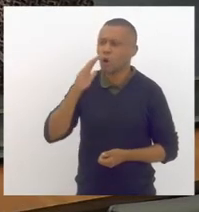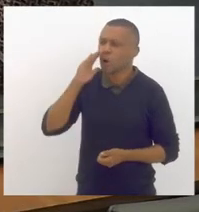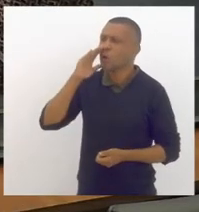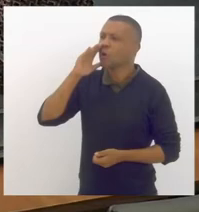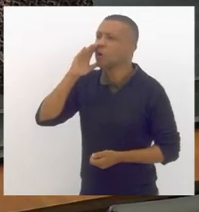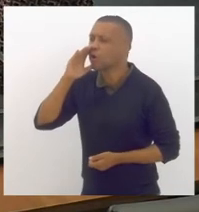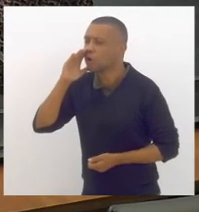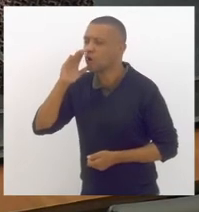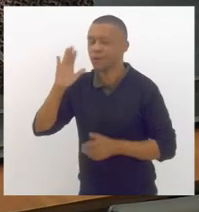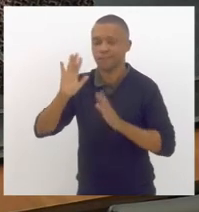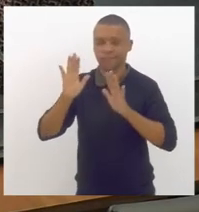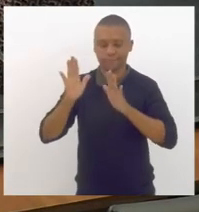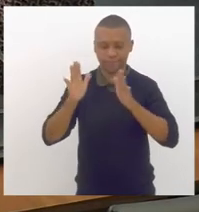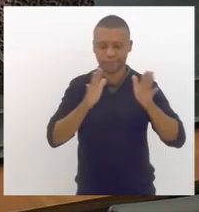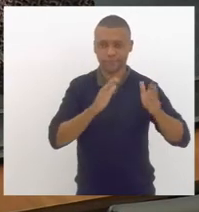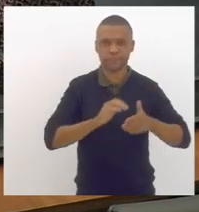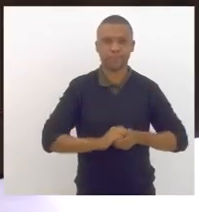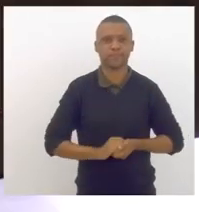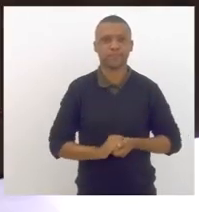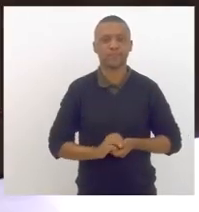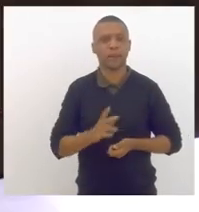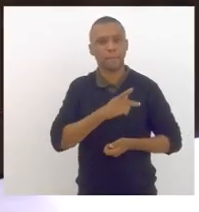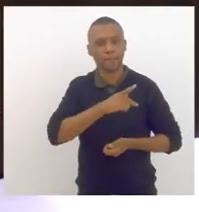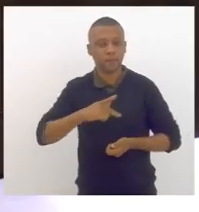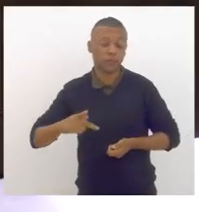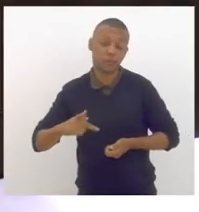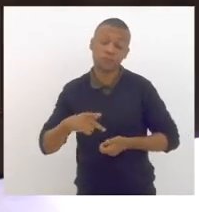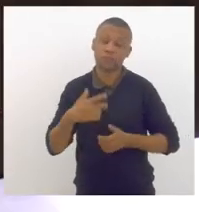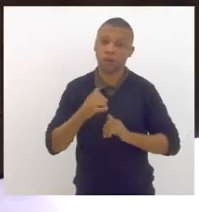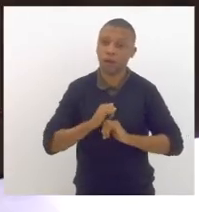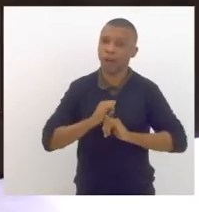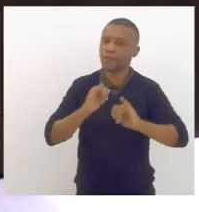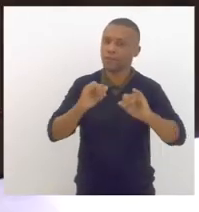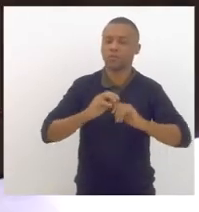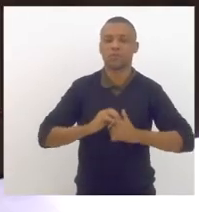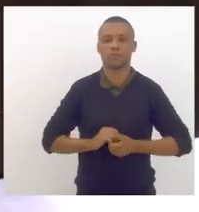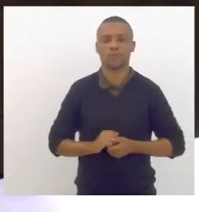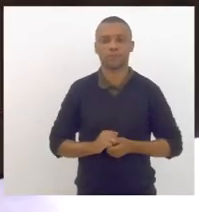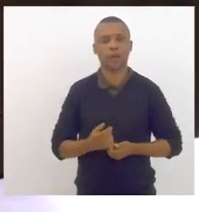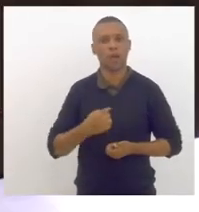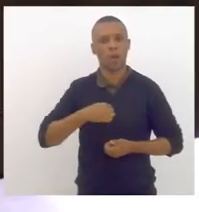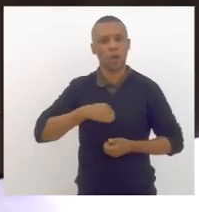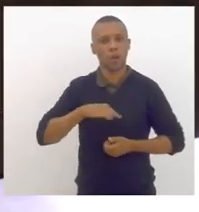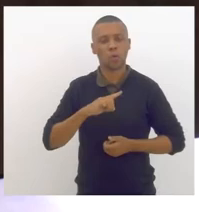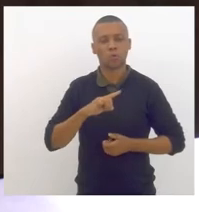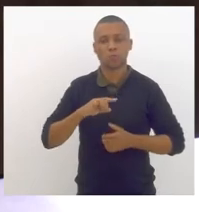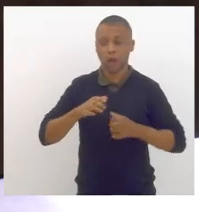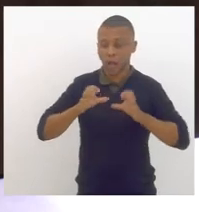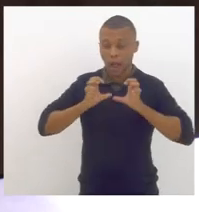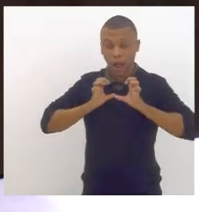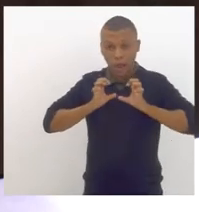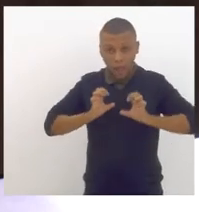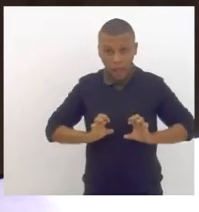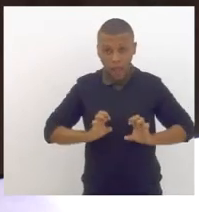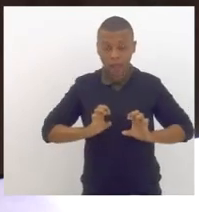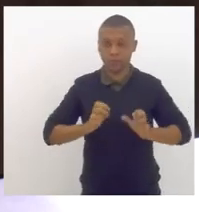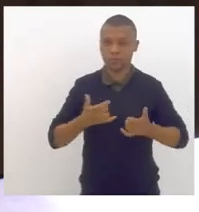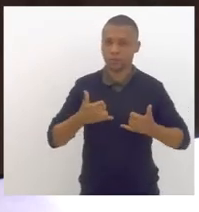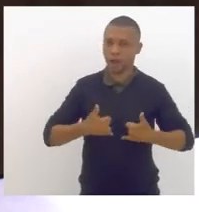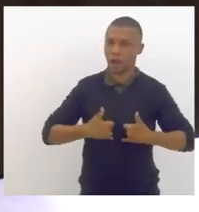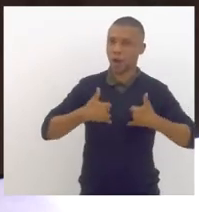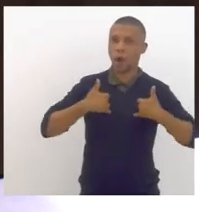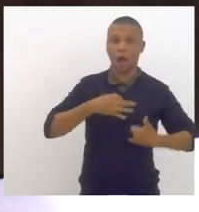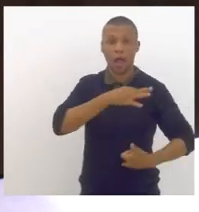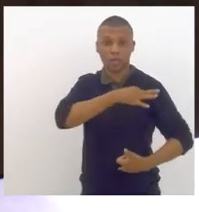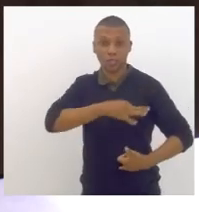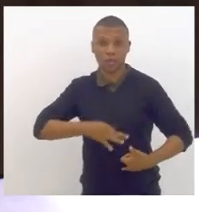Senhor presidente, eu preservo aqui a ética, a honra e a dignidade,